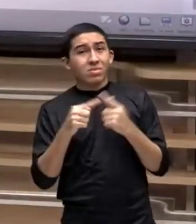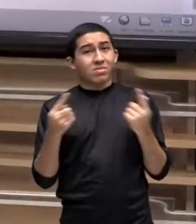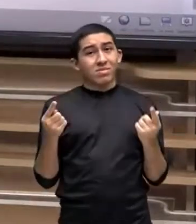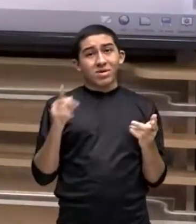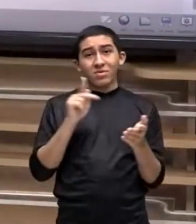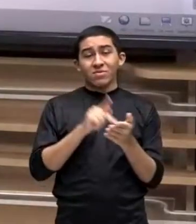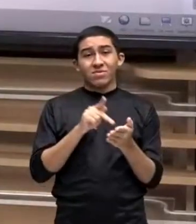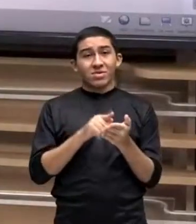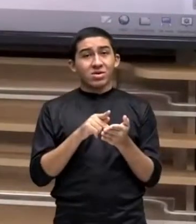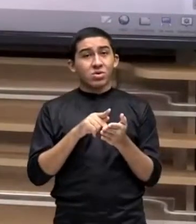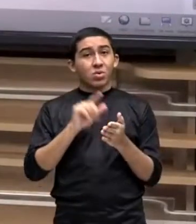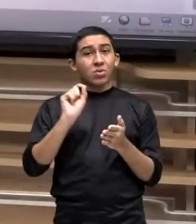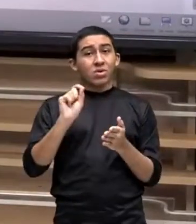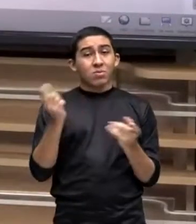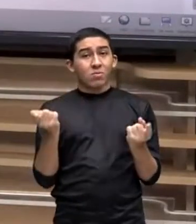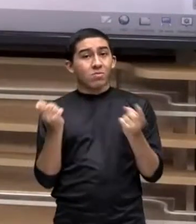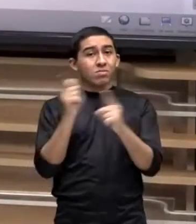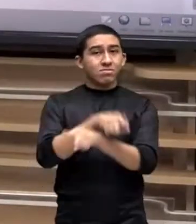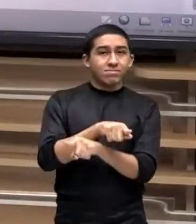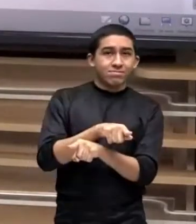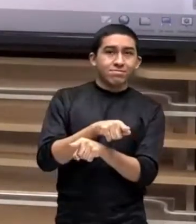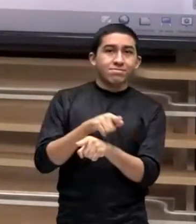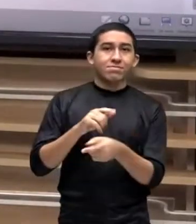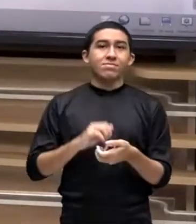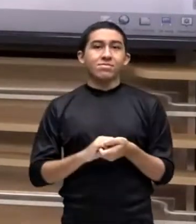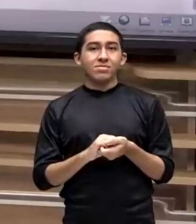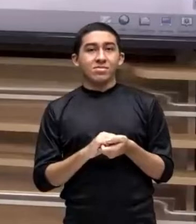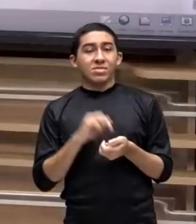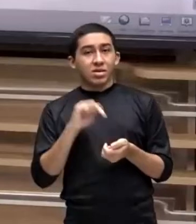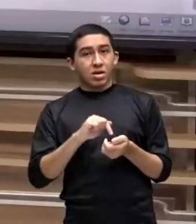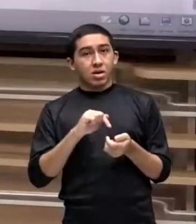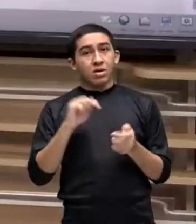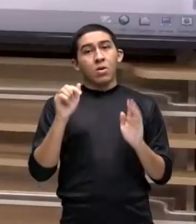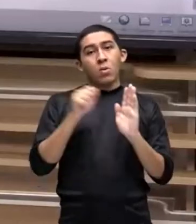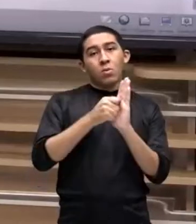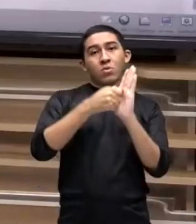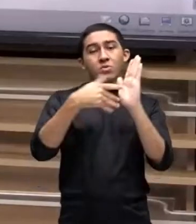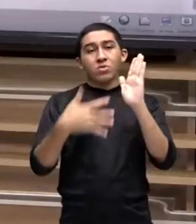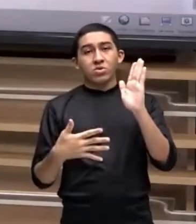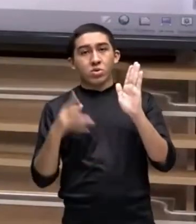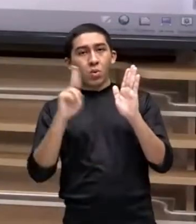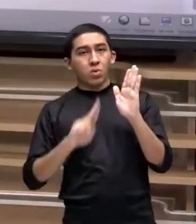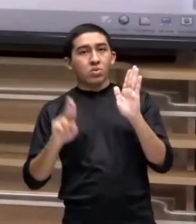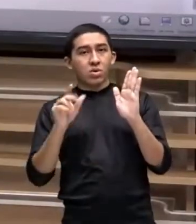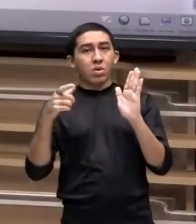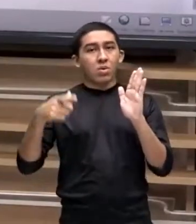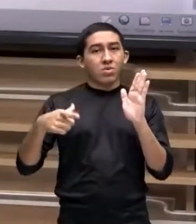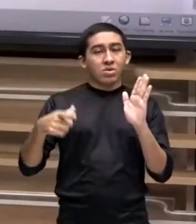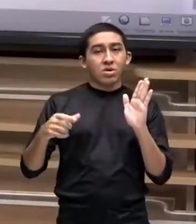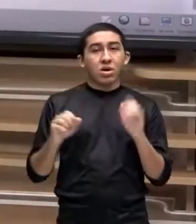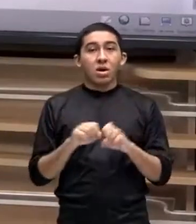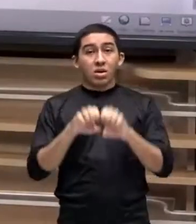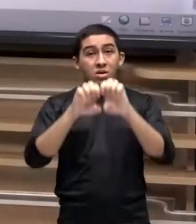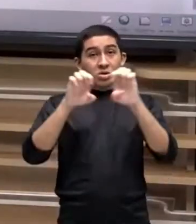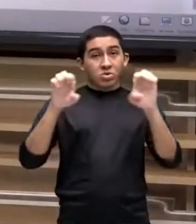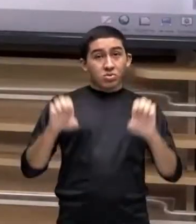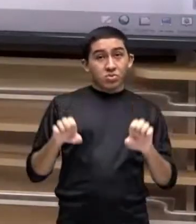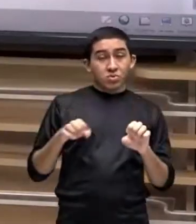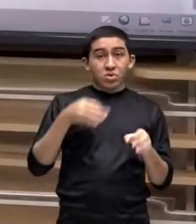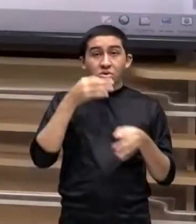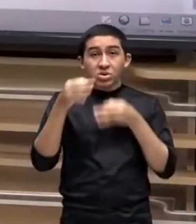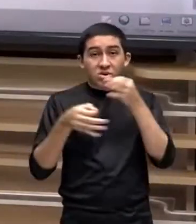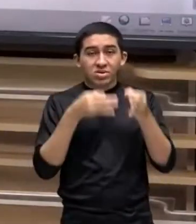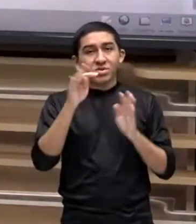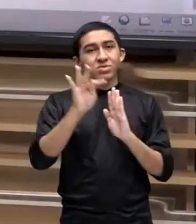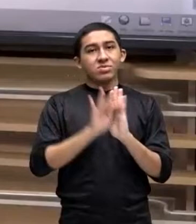verdade quer dizer o contrário. E é uma figura de linguagem utilizada para a construção de críticas,